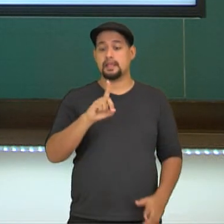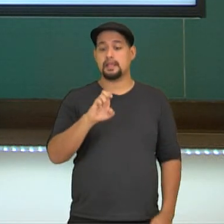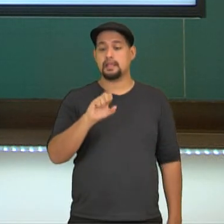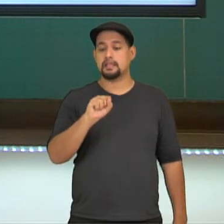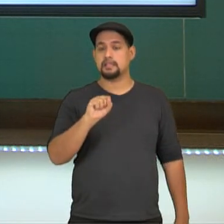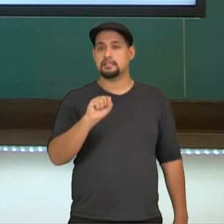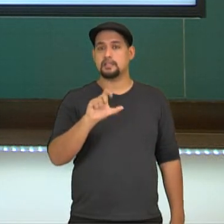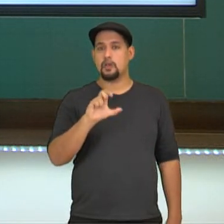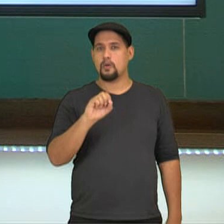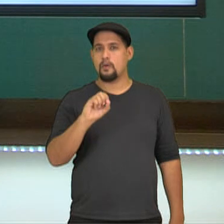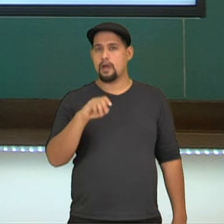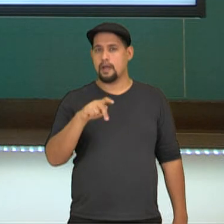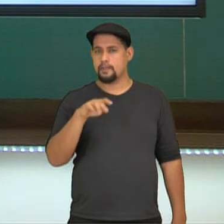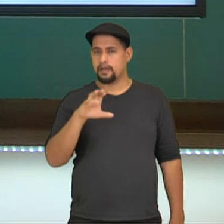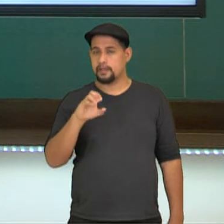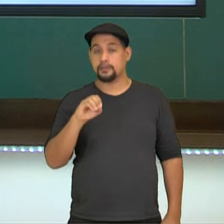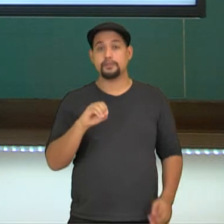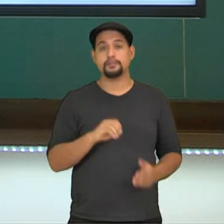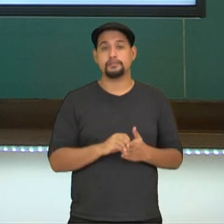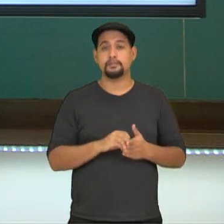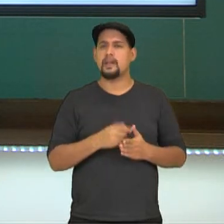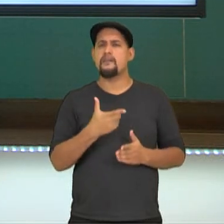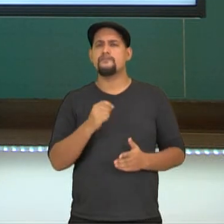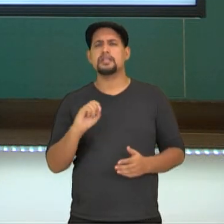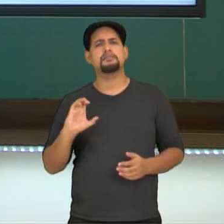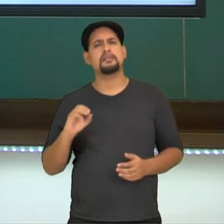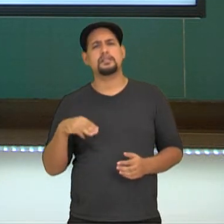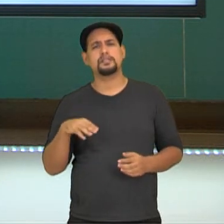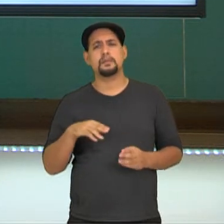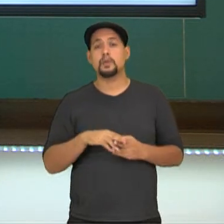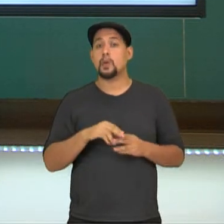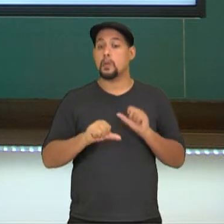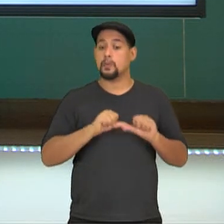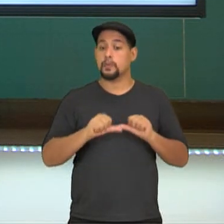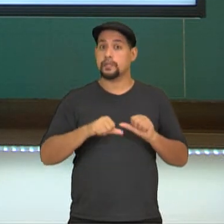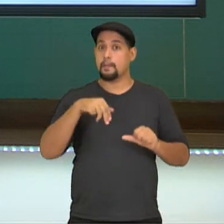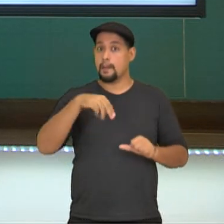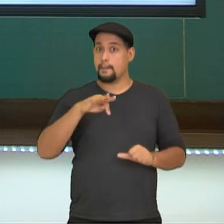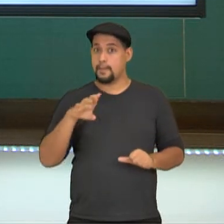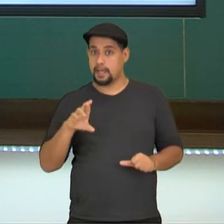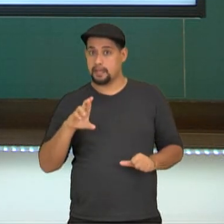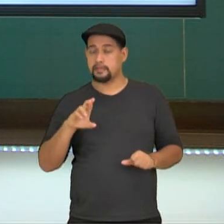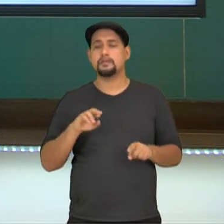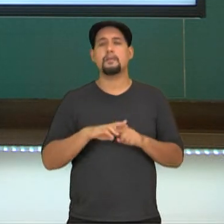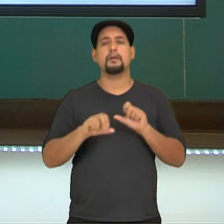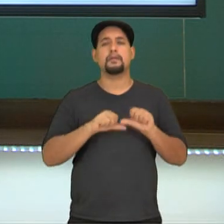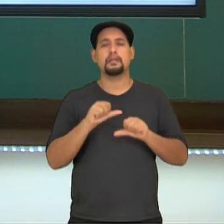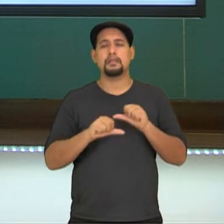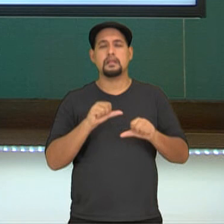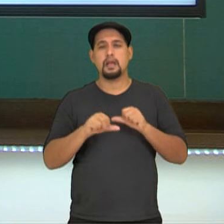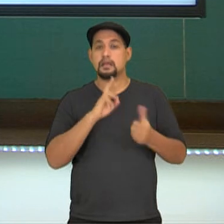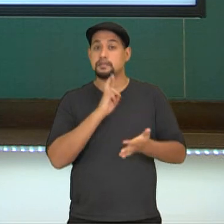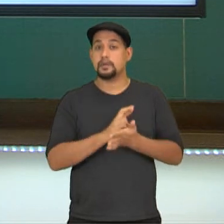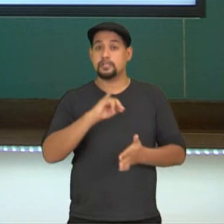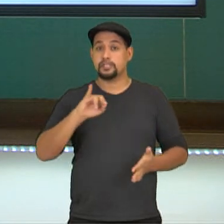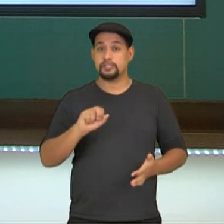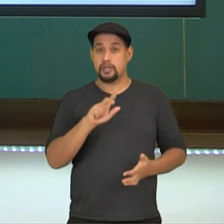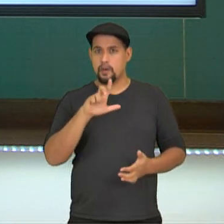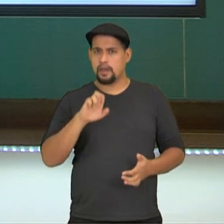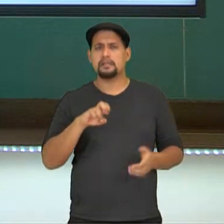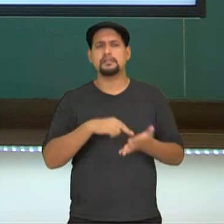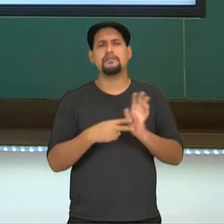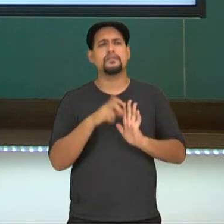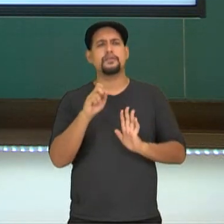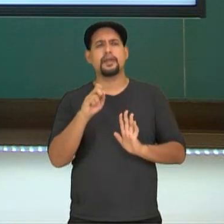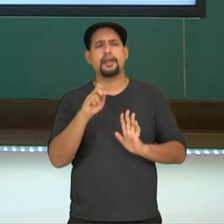deslocamento é 20 centímetros. Transforma em metro, para ter a resposta em joule. 20 vezes 10 elevado a menos 2 metro, porque